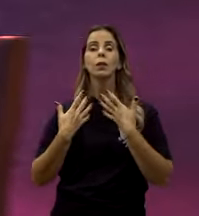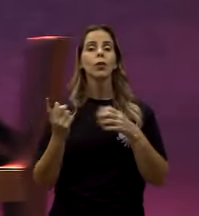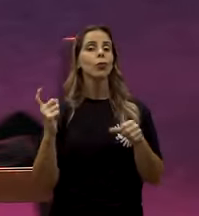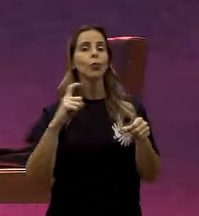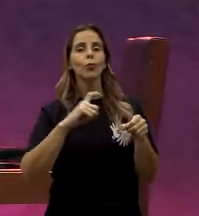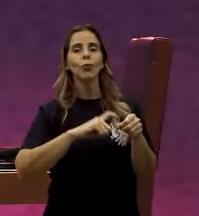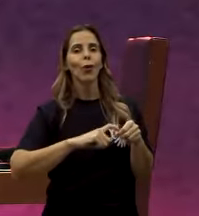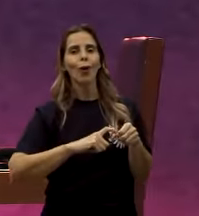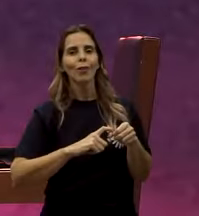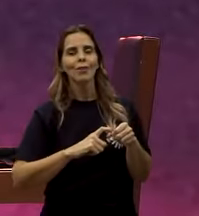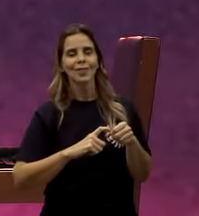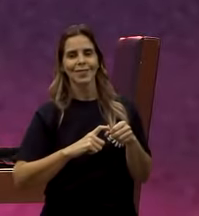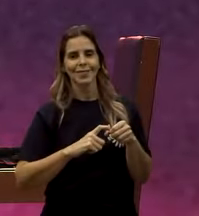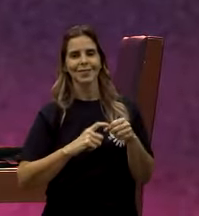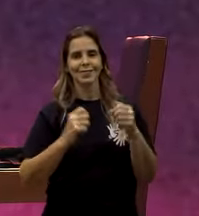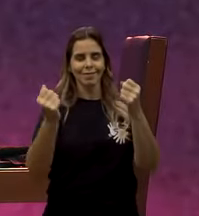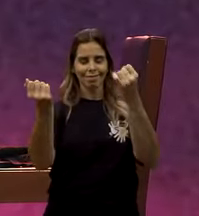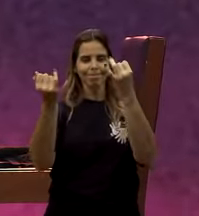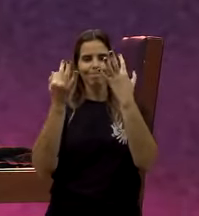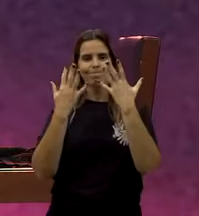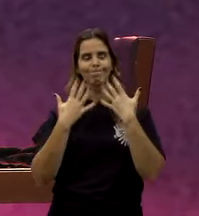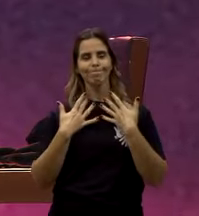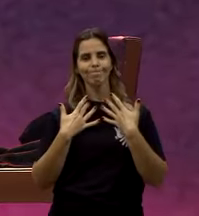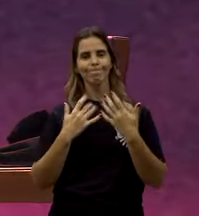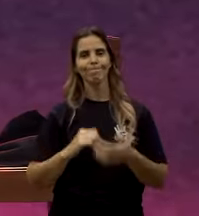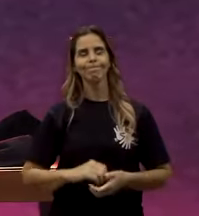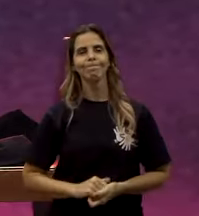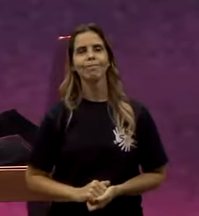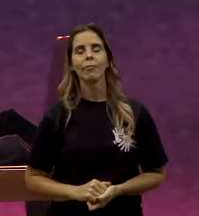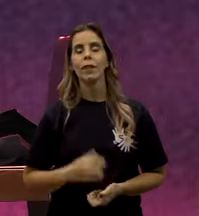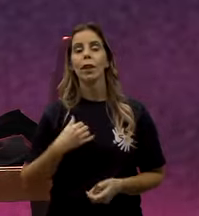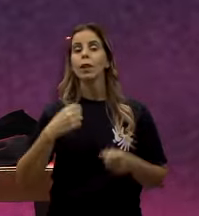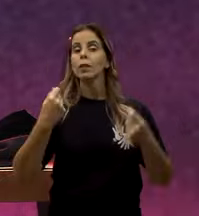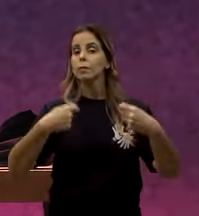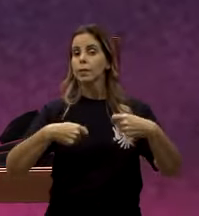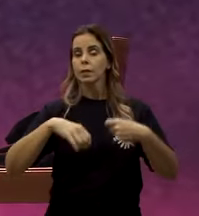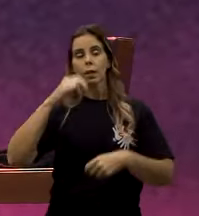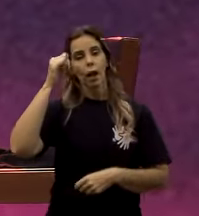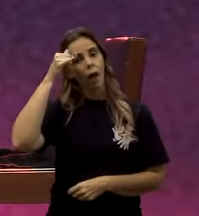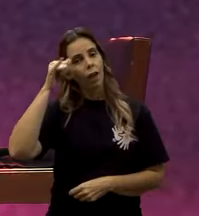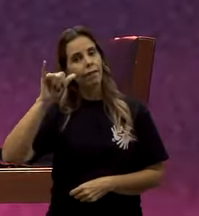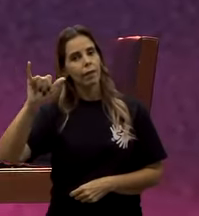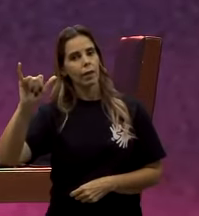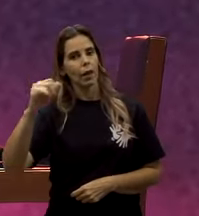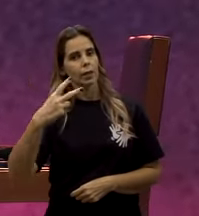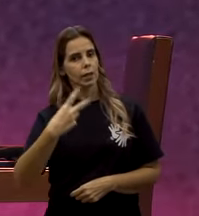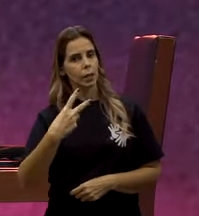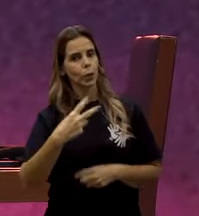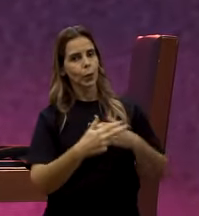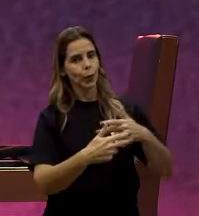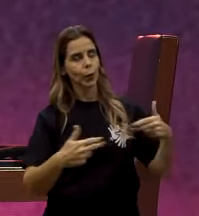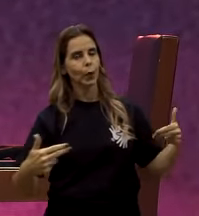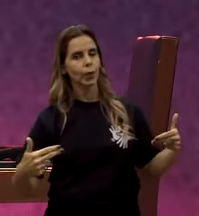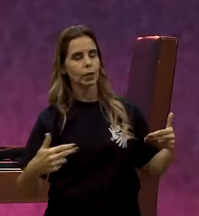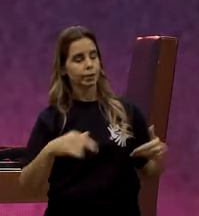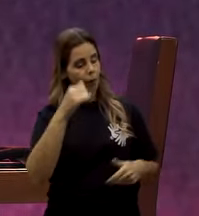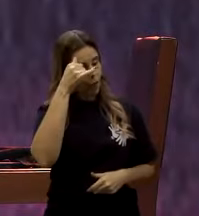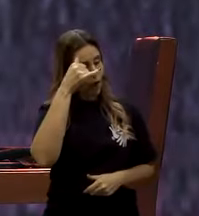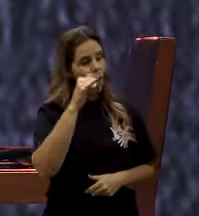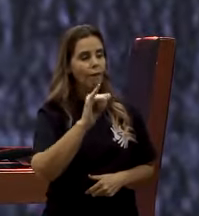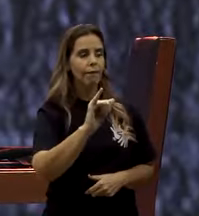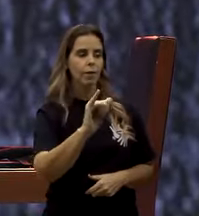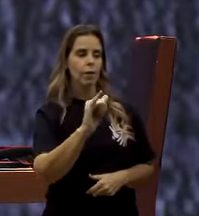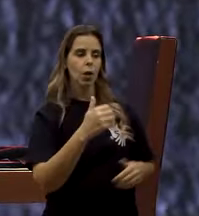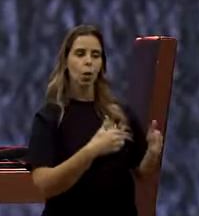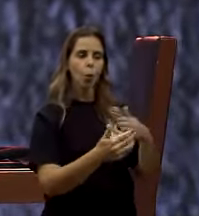de você então sabe qual a segunda coisa que eu preciso evitar olha para seu irmão e diga para assim meu irmão evite